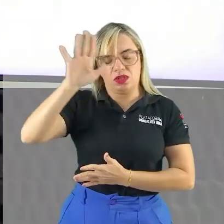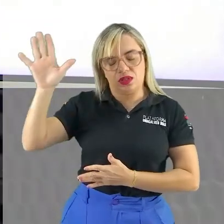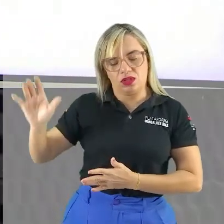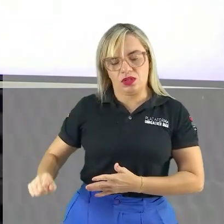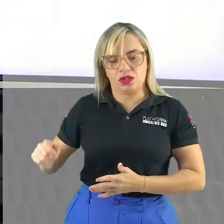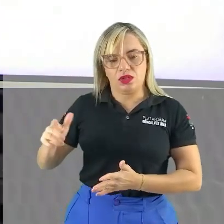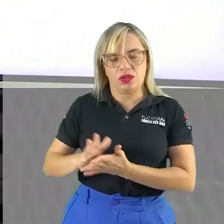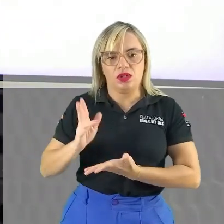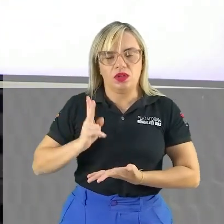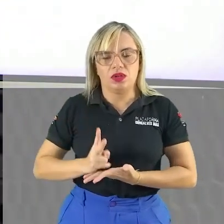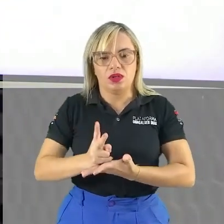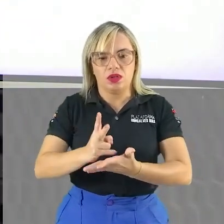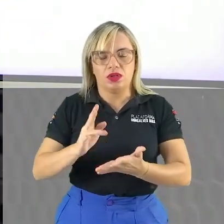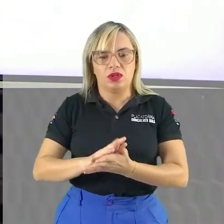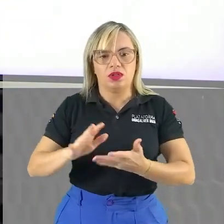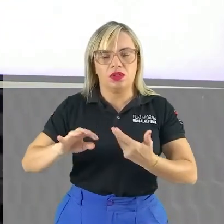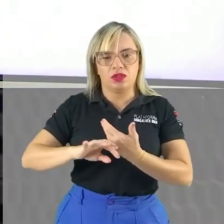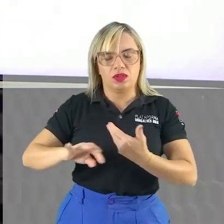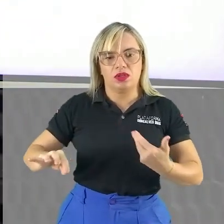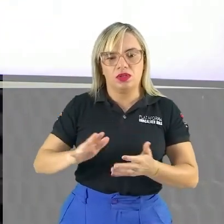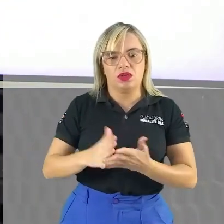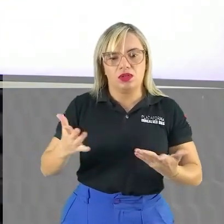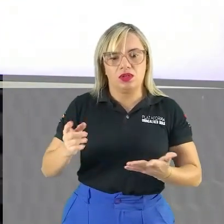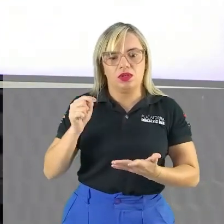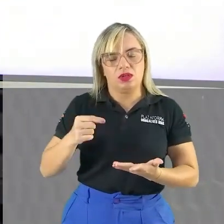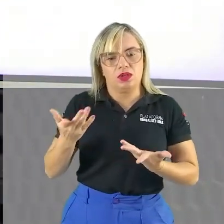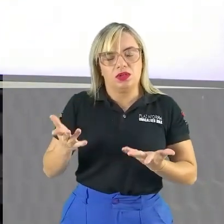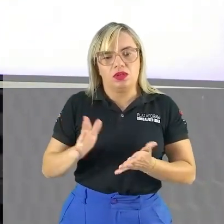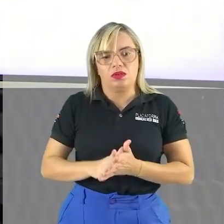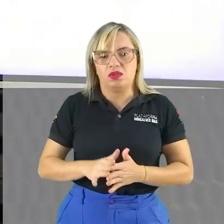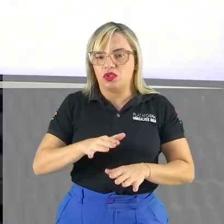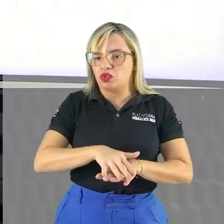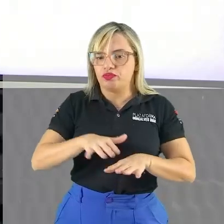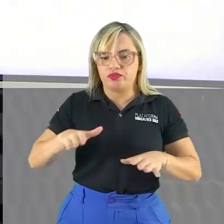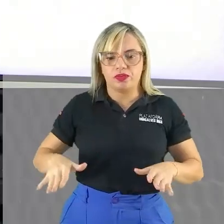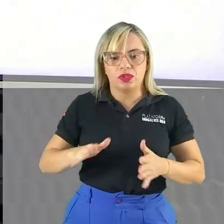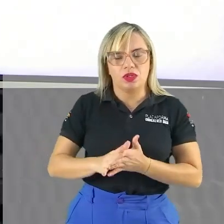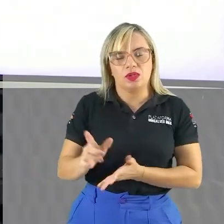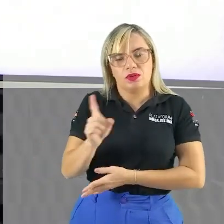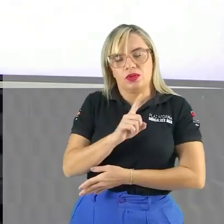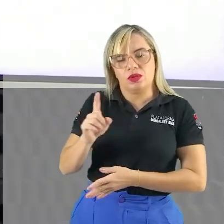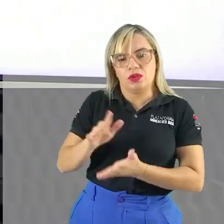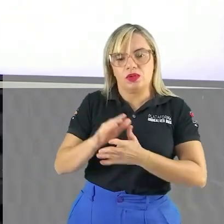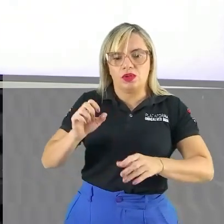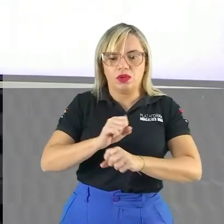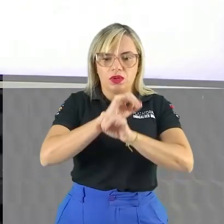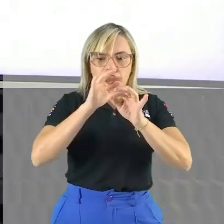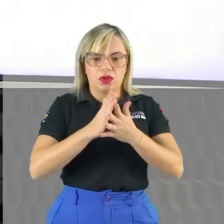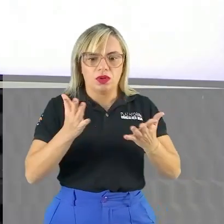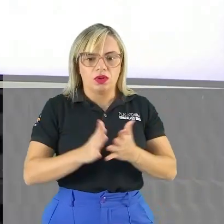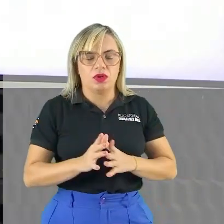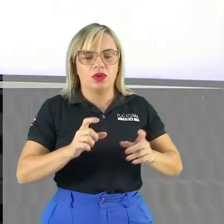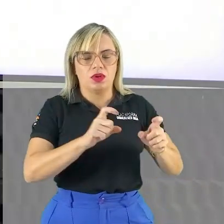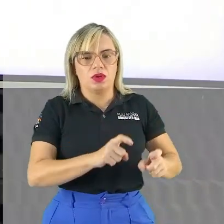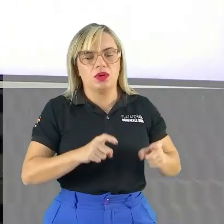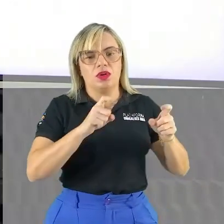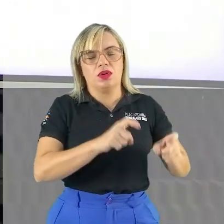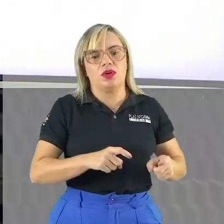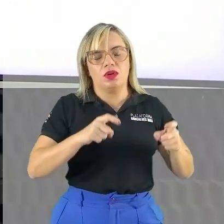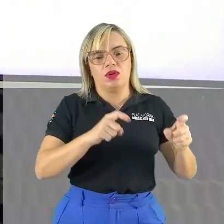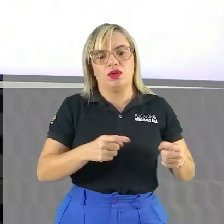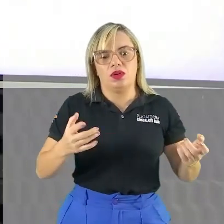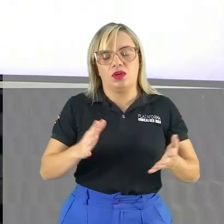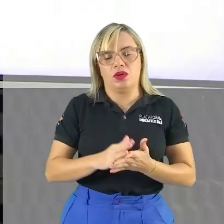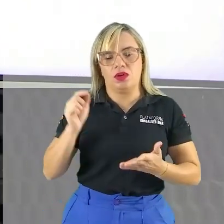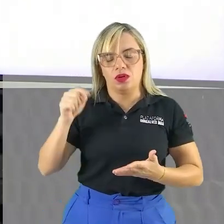foi, claro, de desagregar e nunca de agregar. E não ficou, claro, a questão rural também